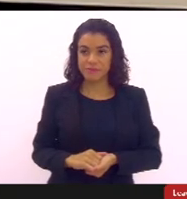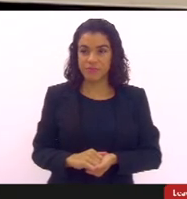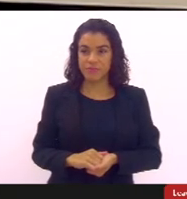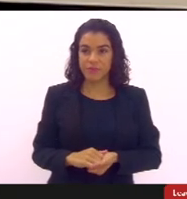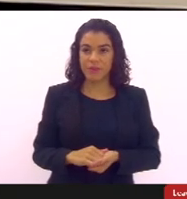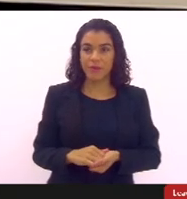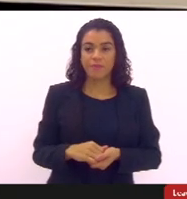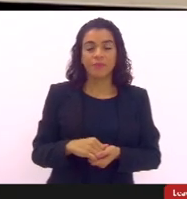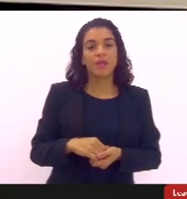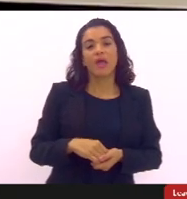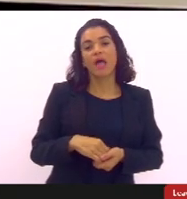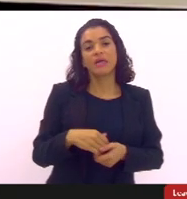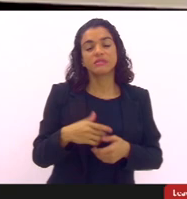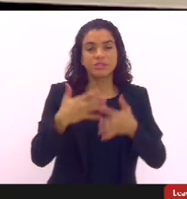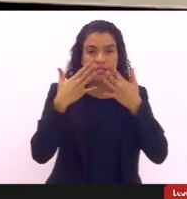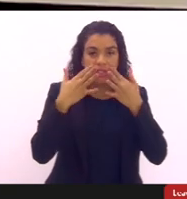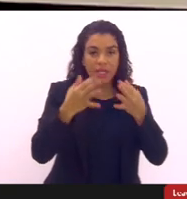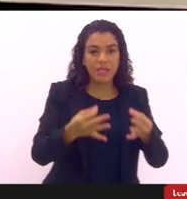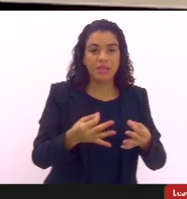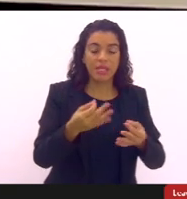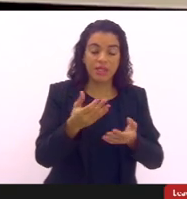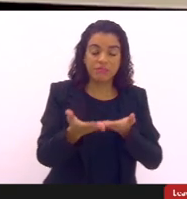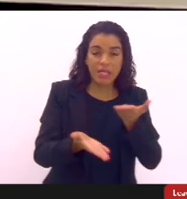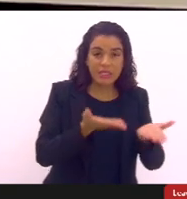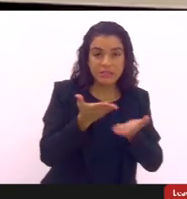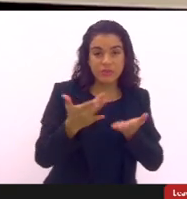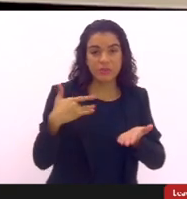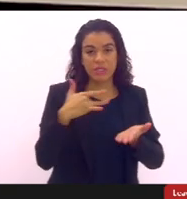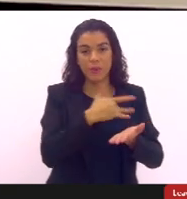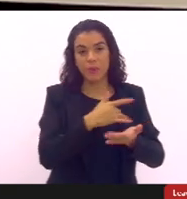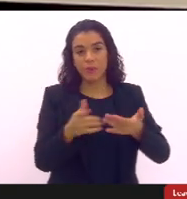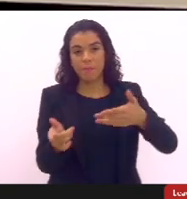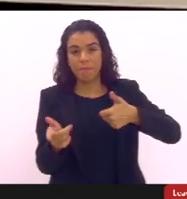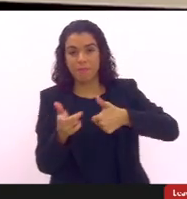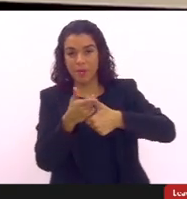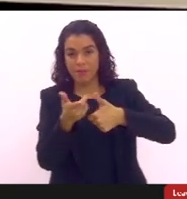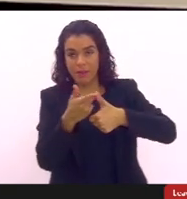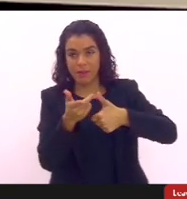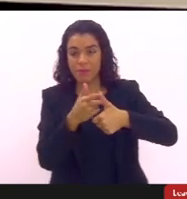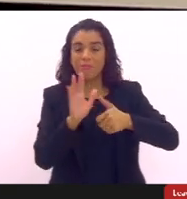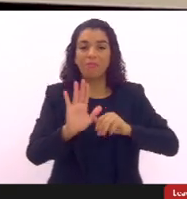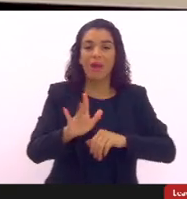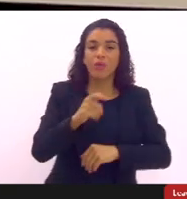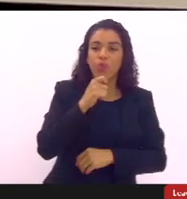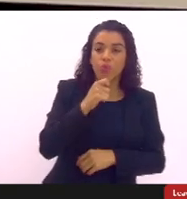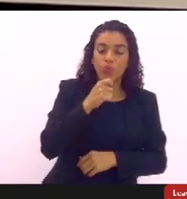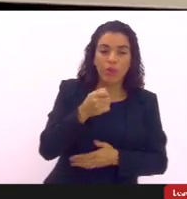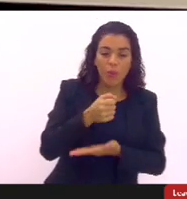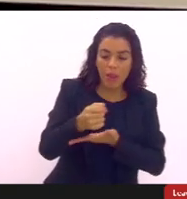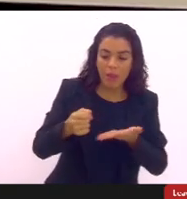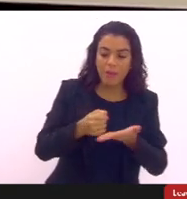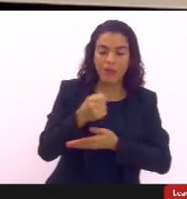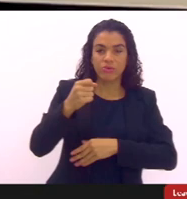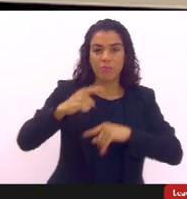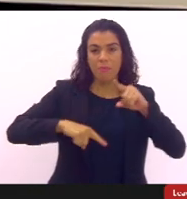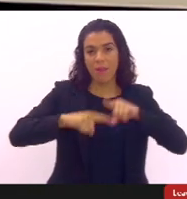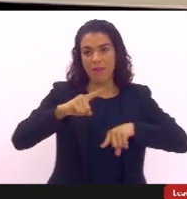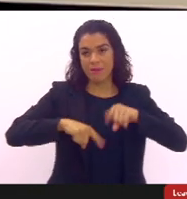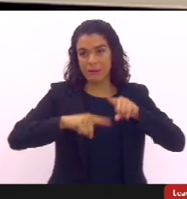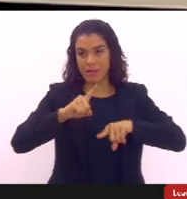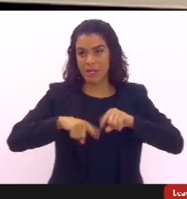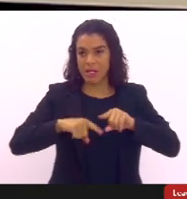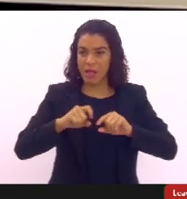atenção primária prisional, né, da PNASP, mas que não contam com o respaldo de um equipamento, né,